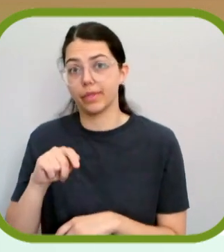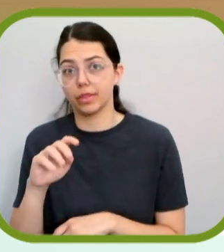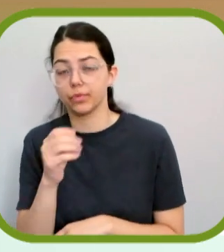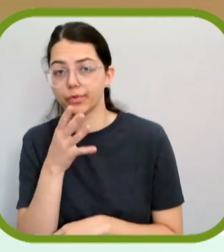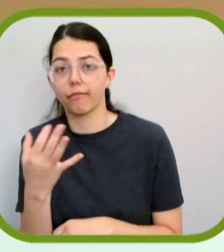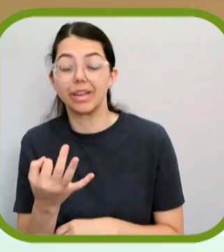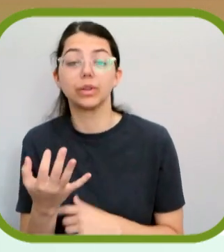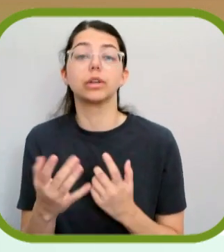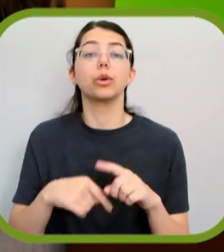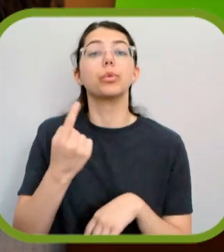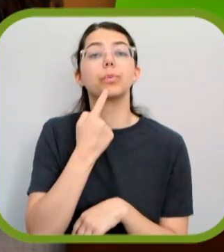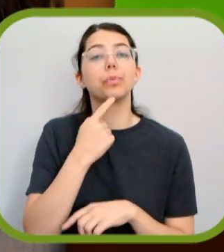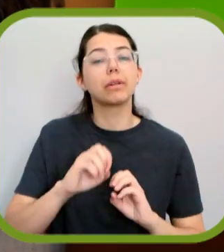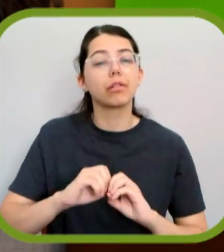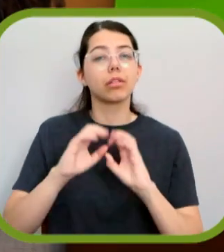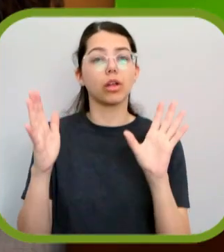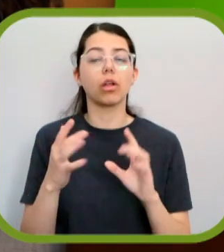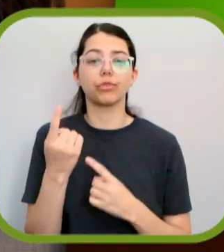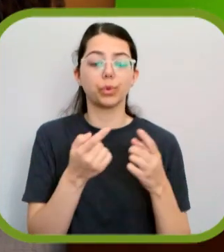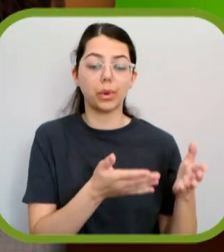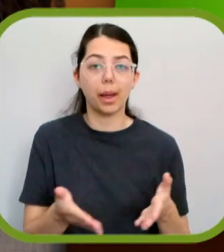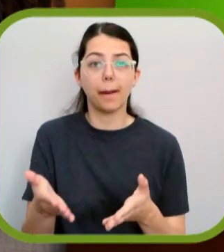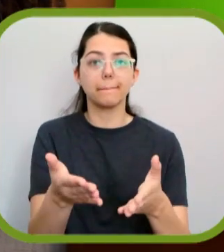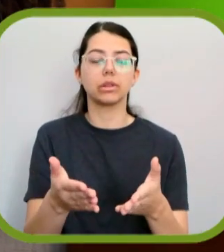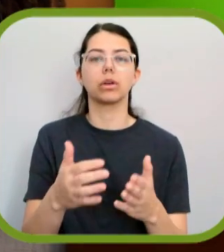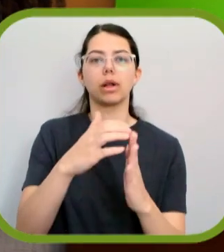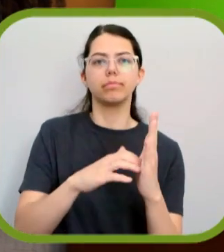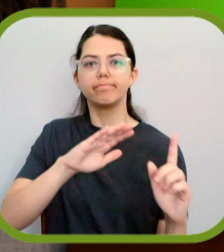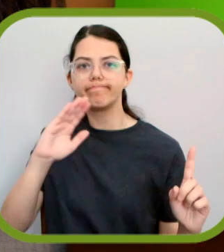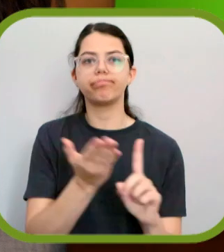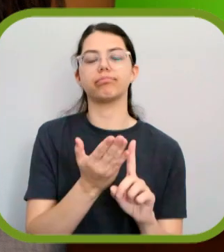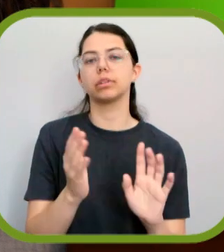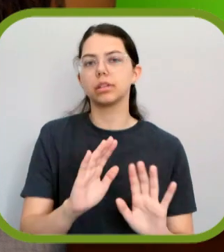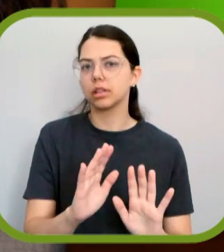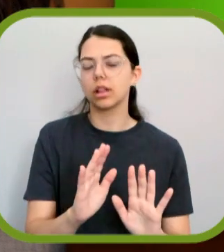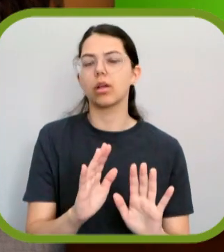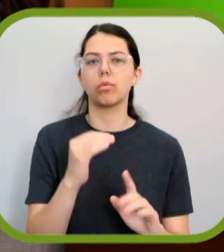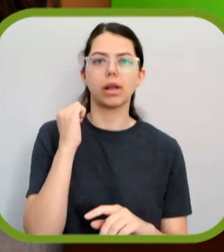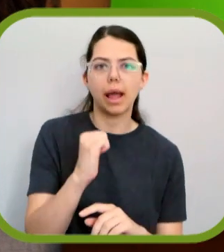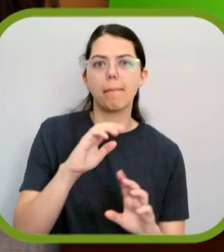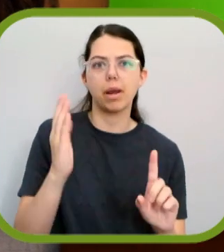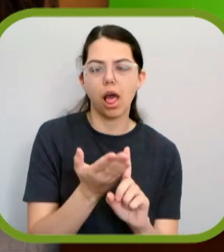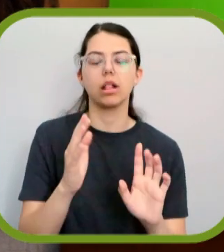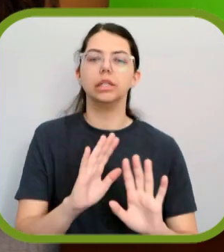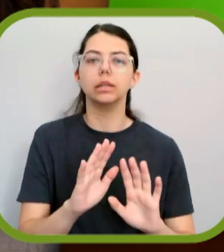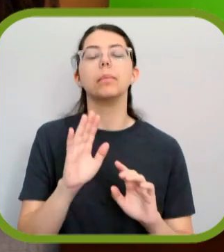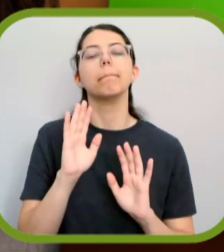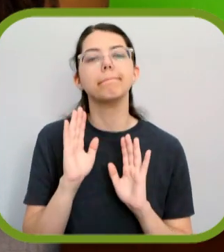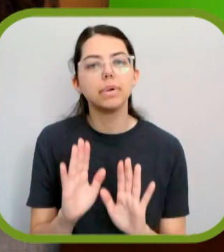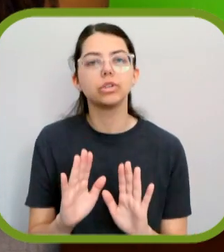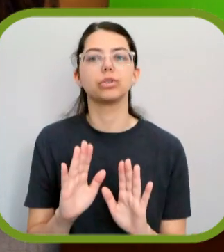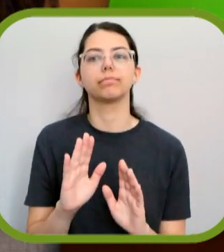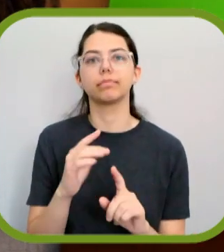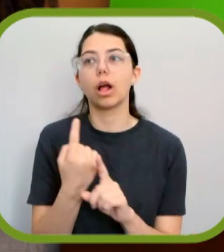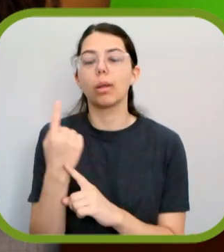dizia. E depois perceber que nem sempre o caminho tem de ser penal, ou seja, nem sempre o caminho tem que seguir por aí, mas